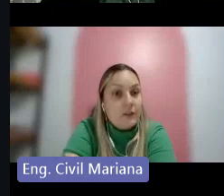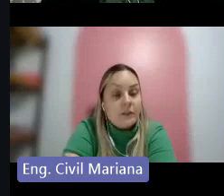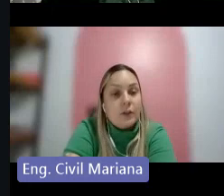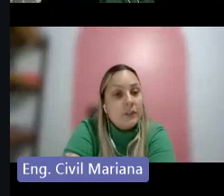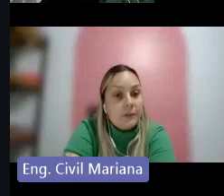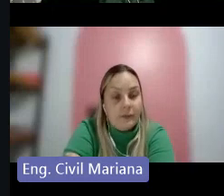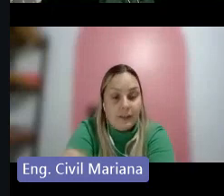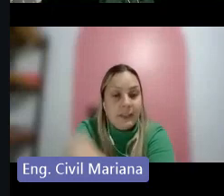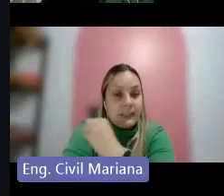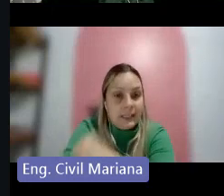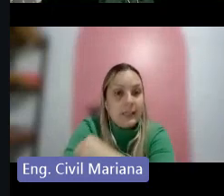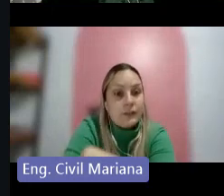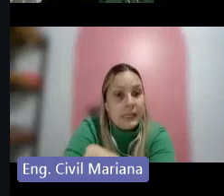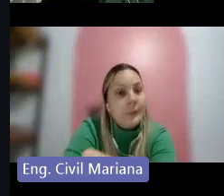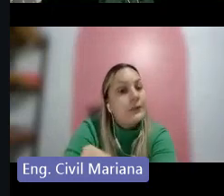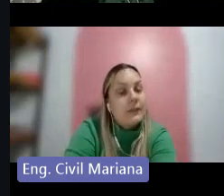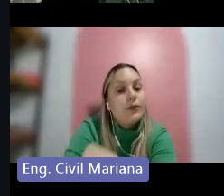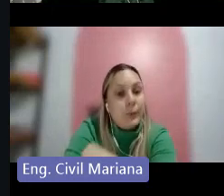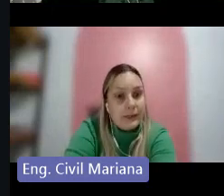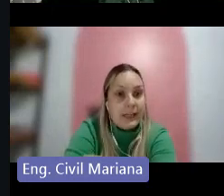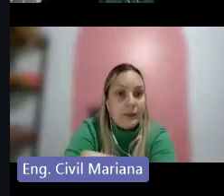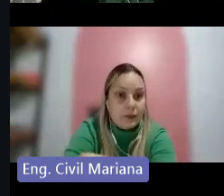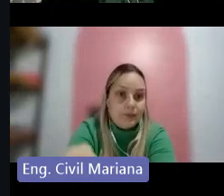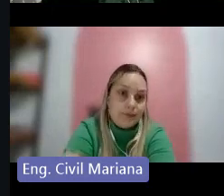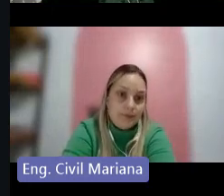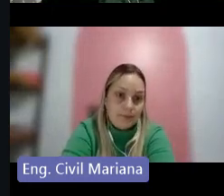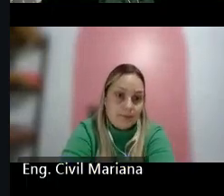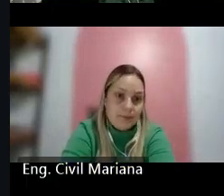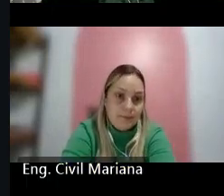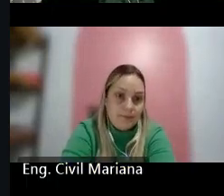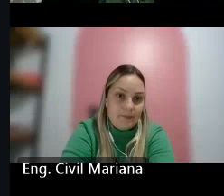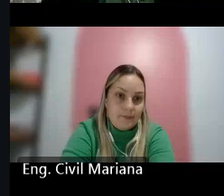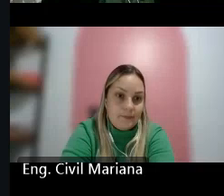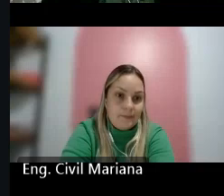o engenheiro fique seguindo 100% do projeto.